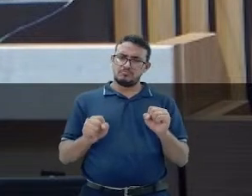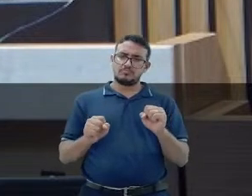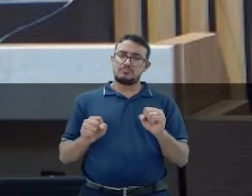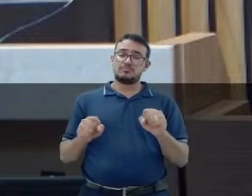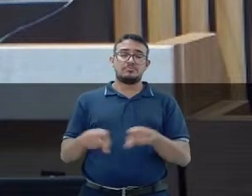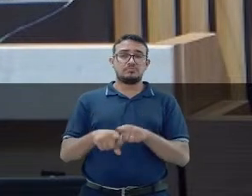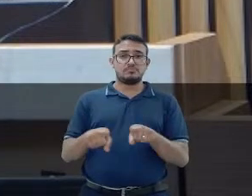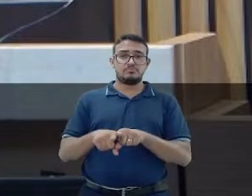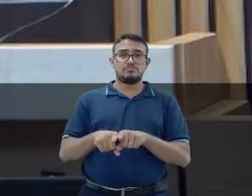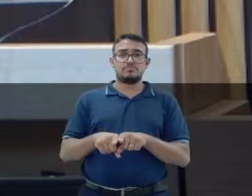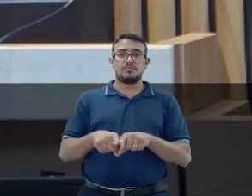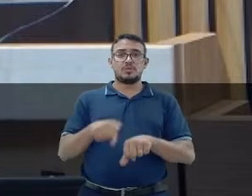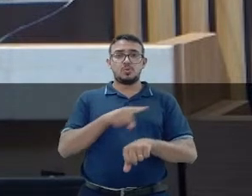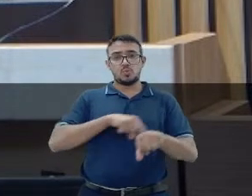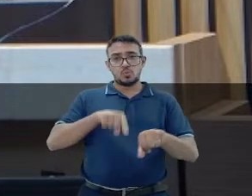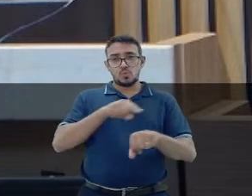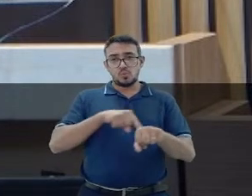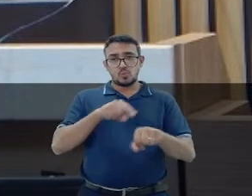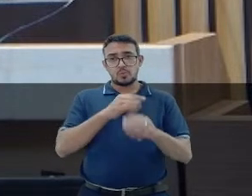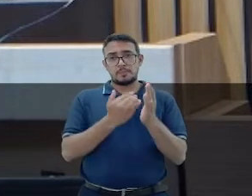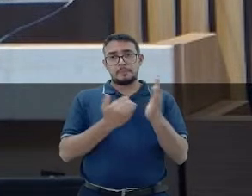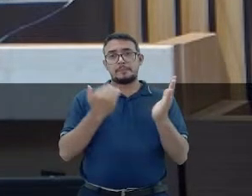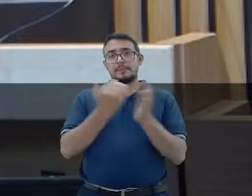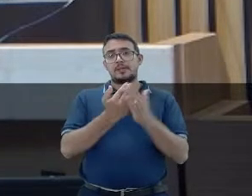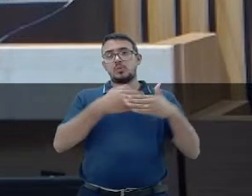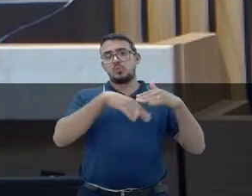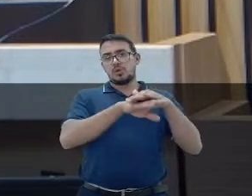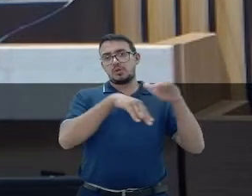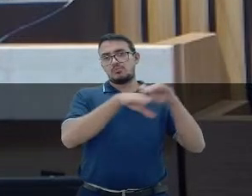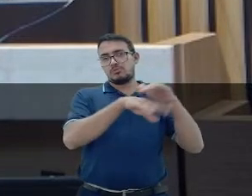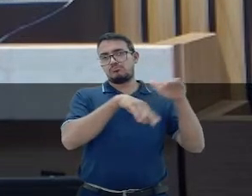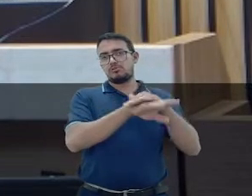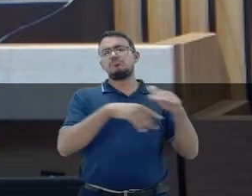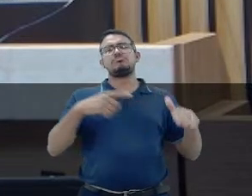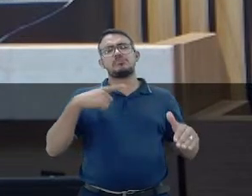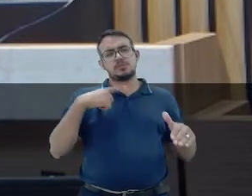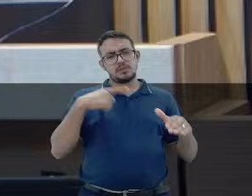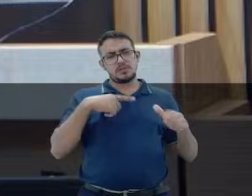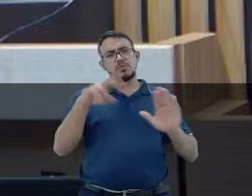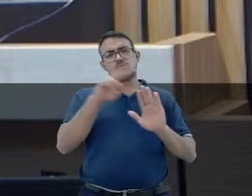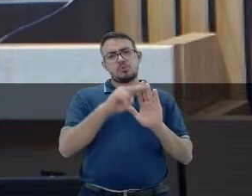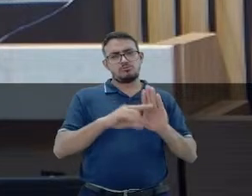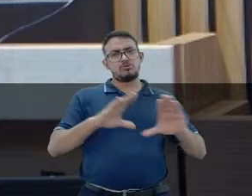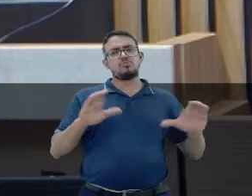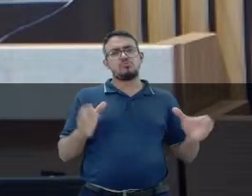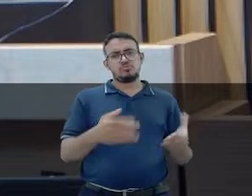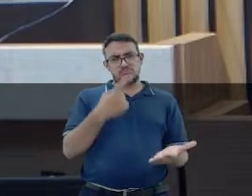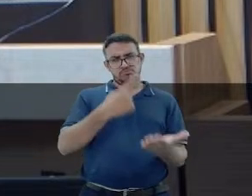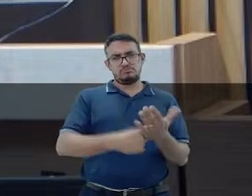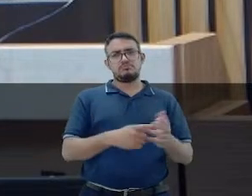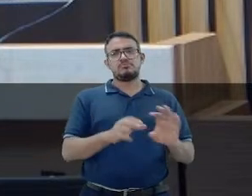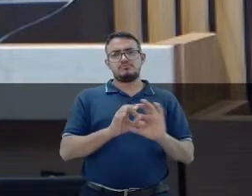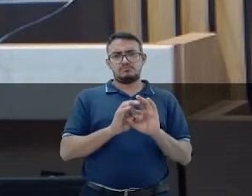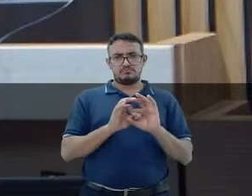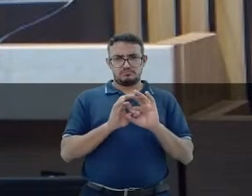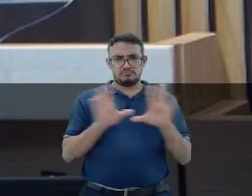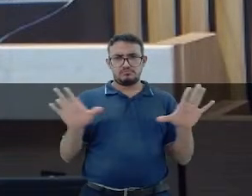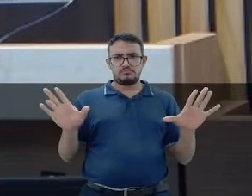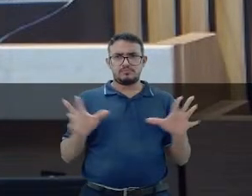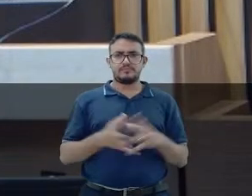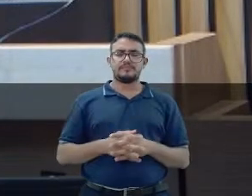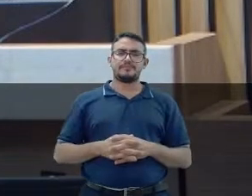horas, sua adoção estava autorizada em norma coletiva, sendo reputado válido. Merece ser